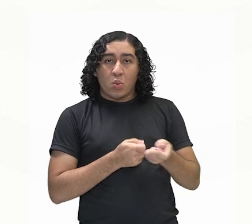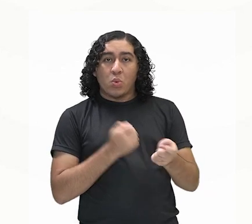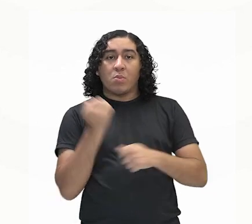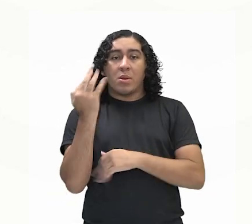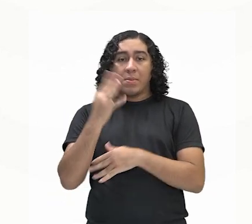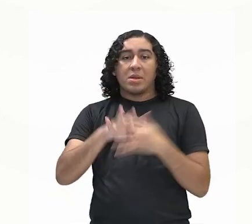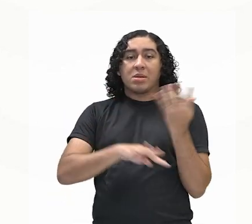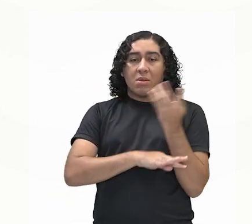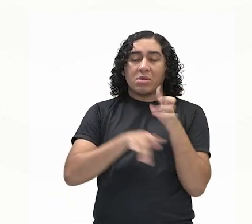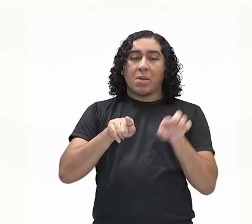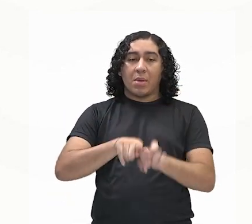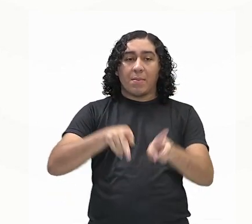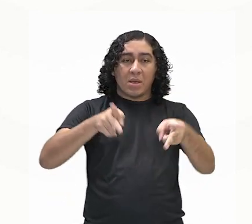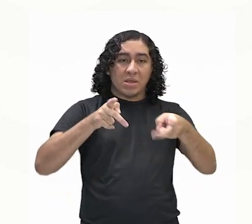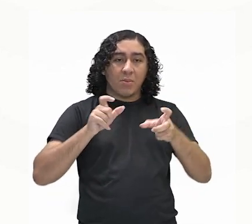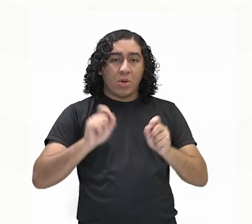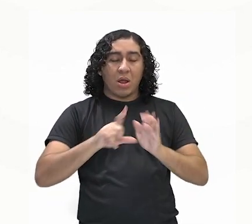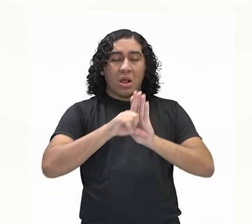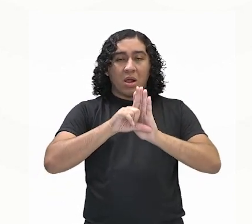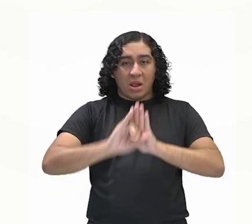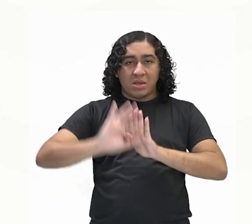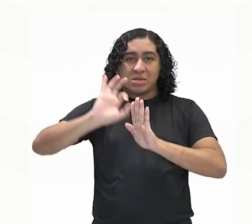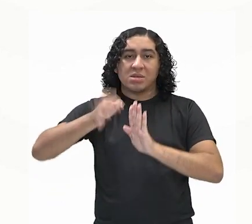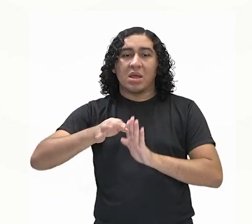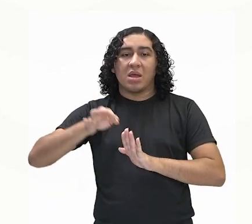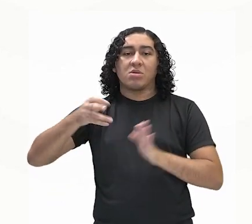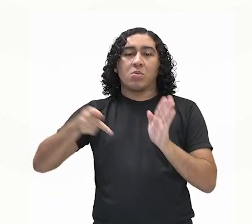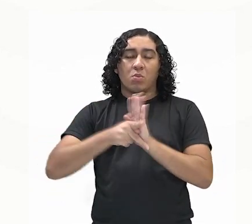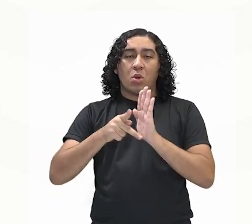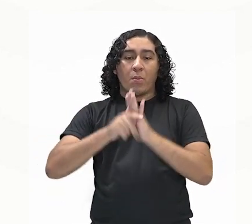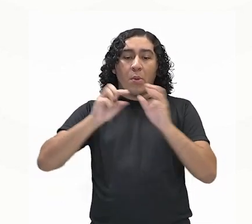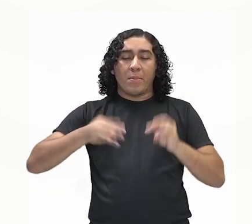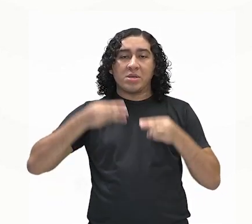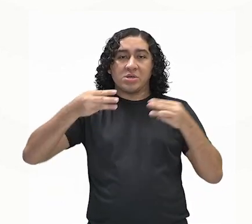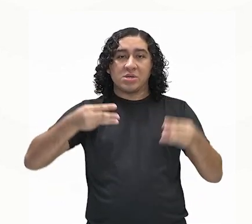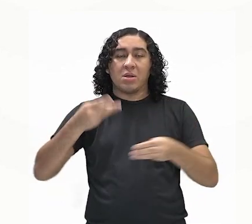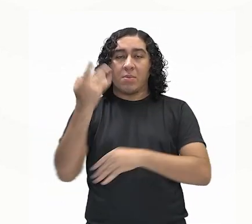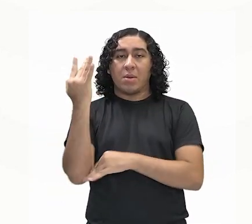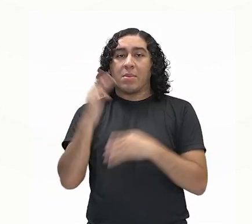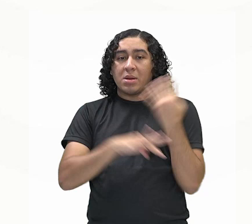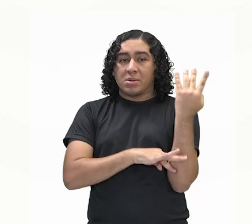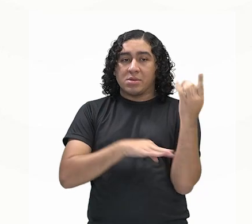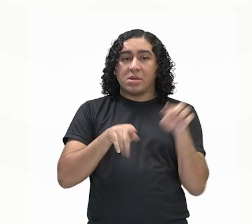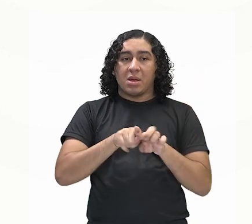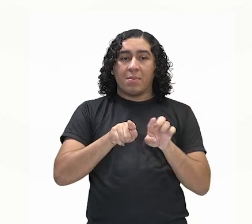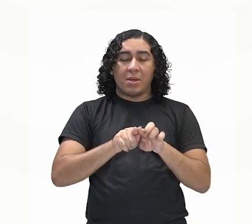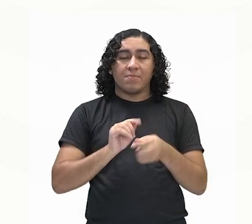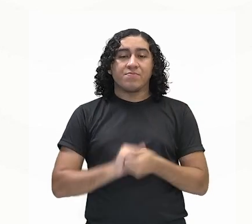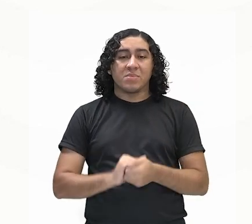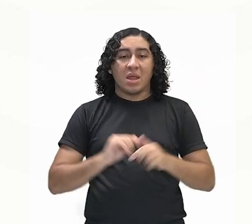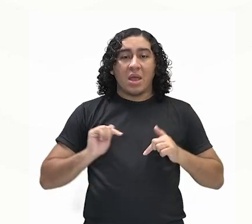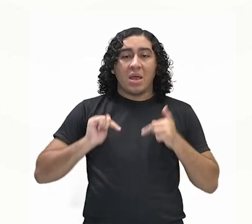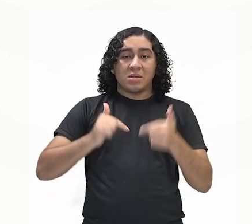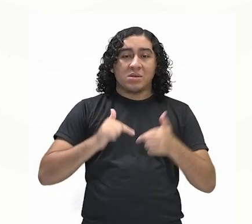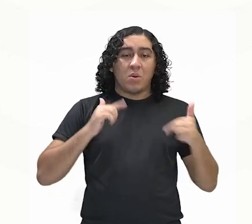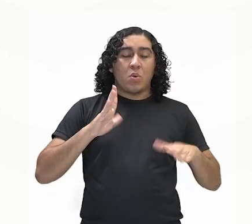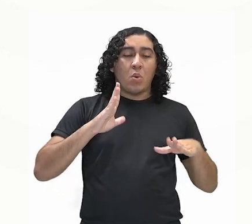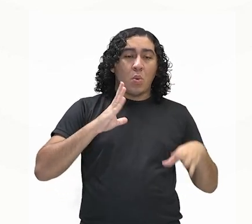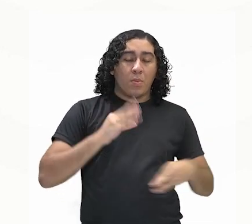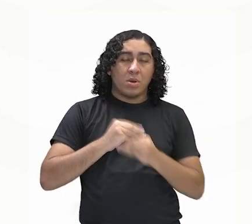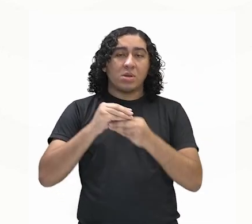ambiental, observadas ali as diretrizes emanadas pelo Ministério do Meio Ambiente e executar ações ali supletivas